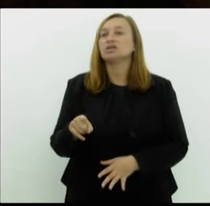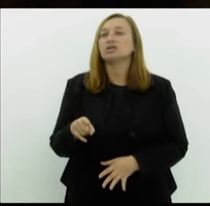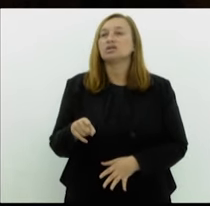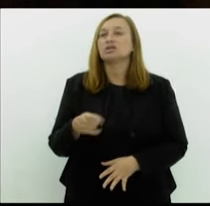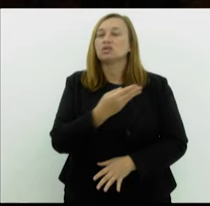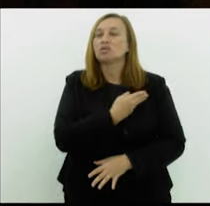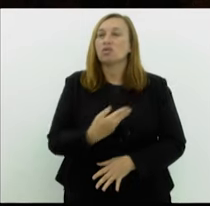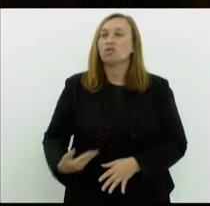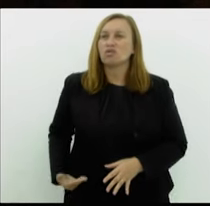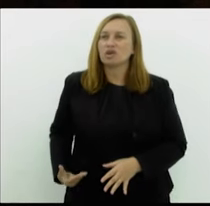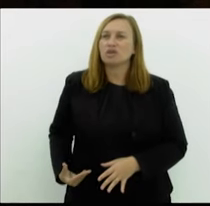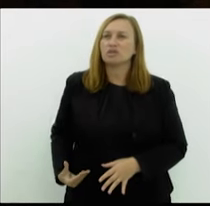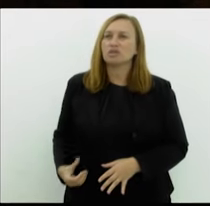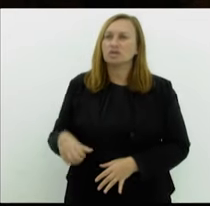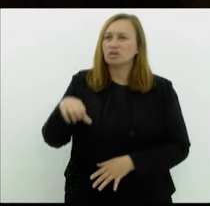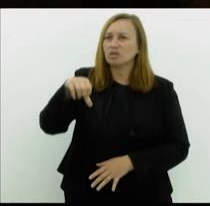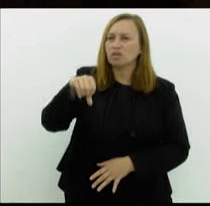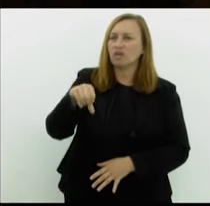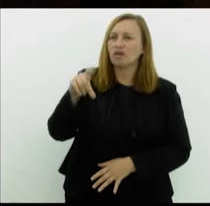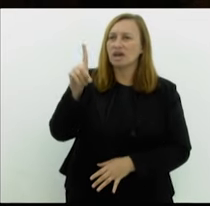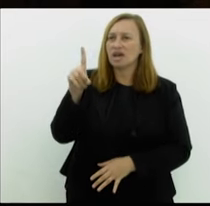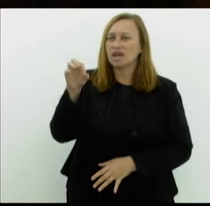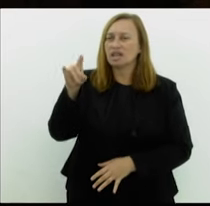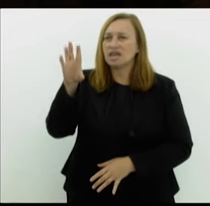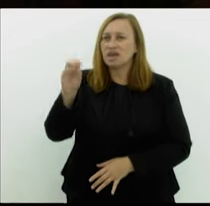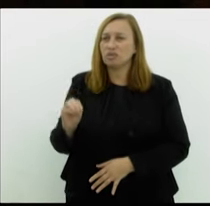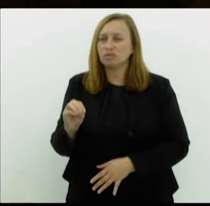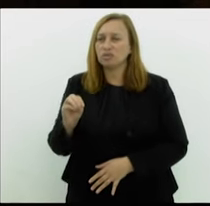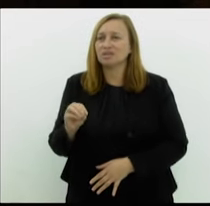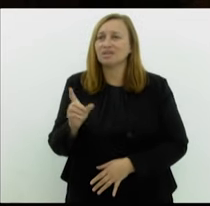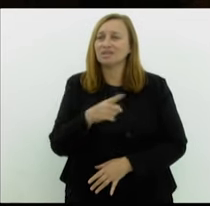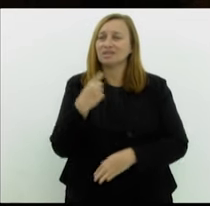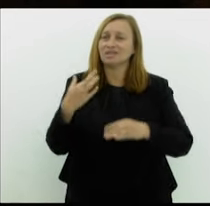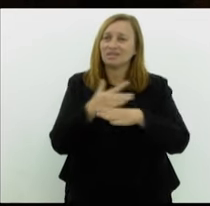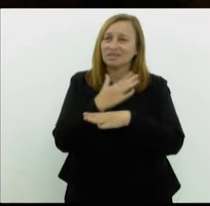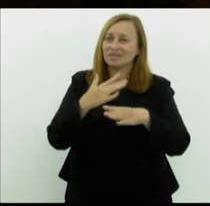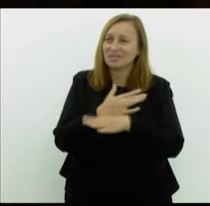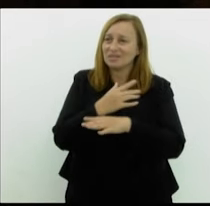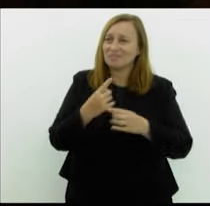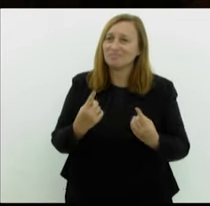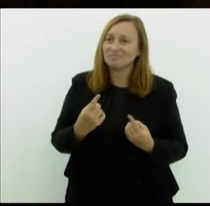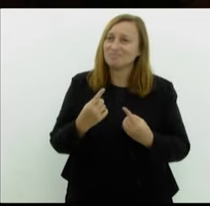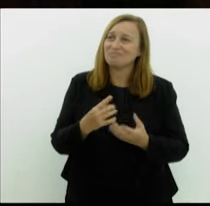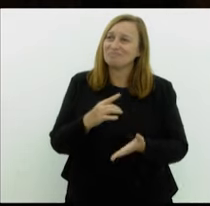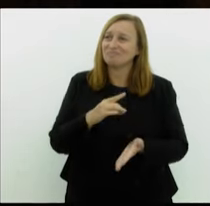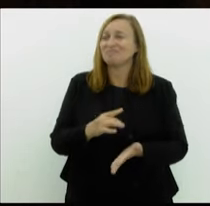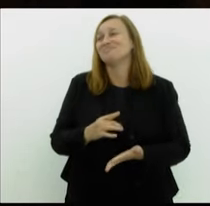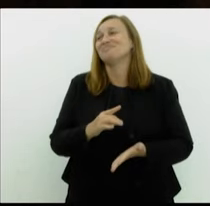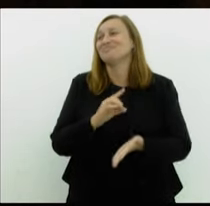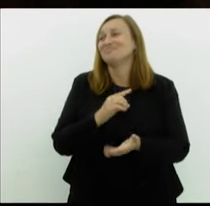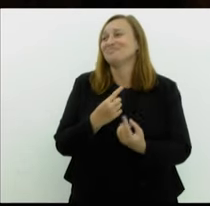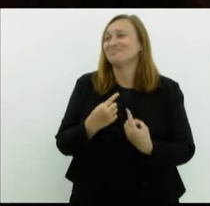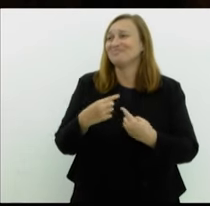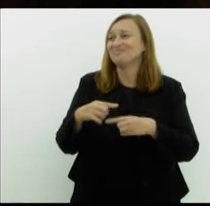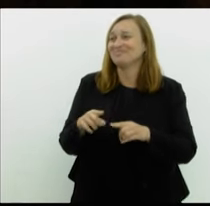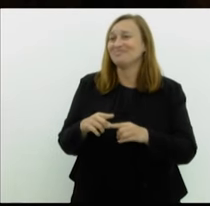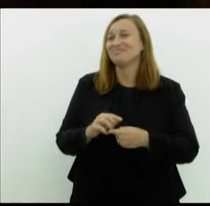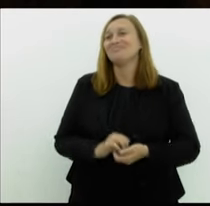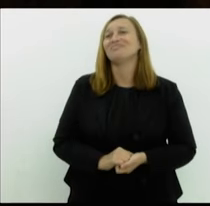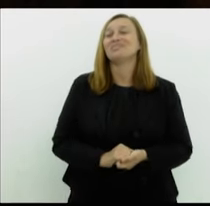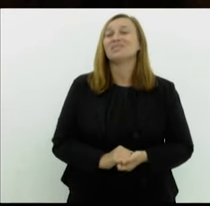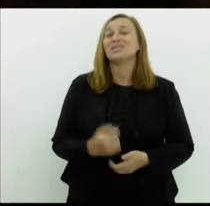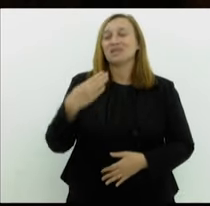nove dedos na nossa cidade. O maior aliado e o maior adversário, maior aliado de Lula e maior adversário